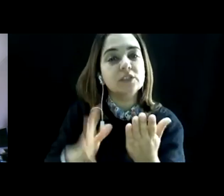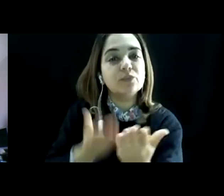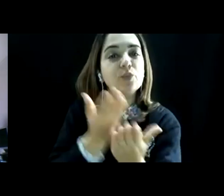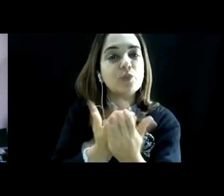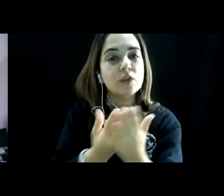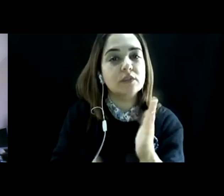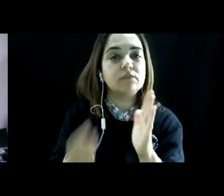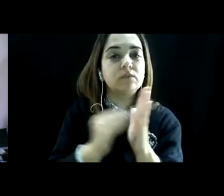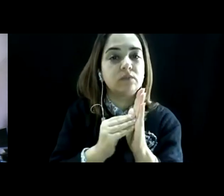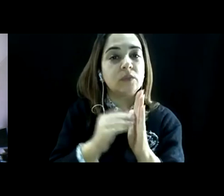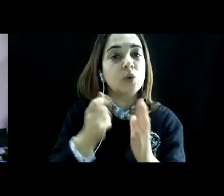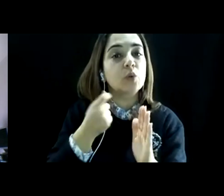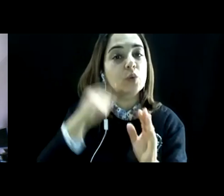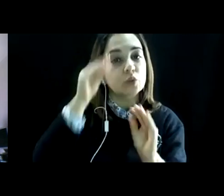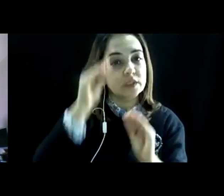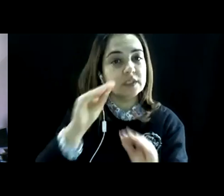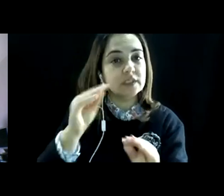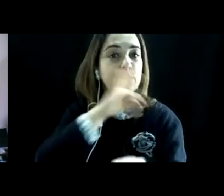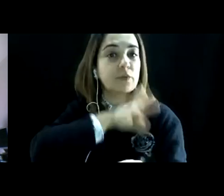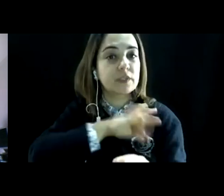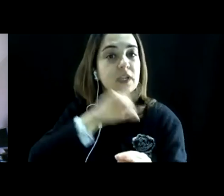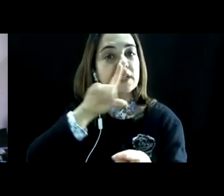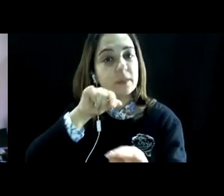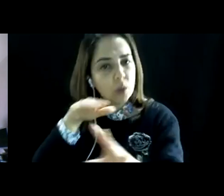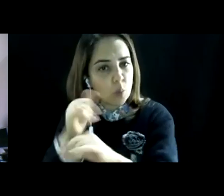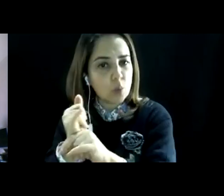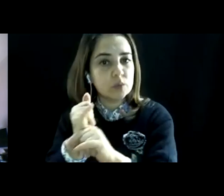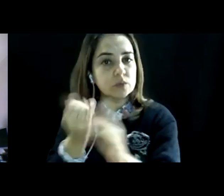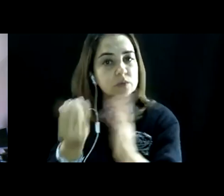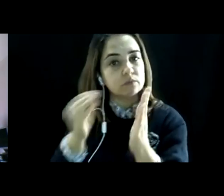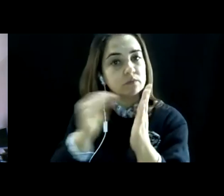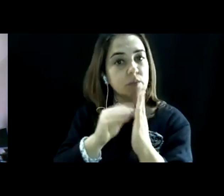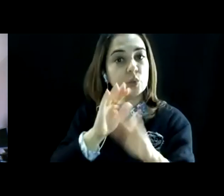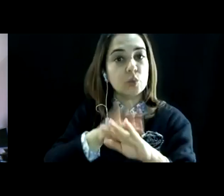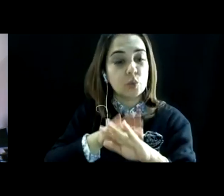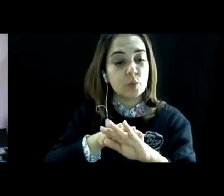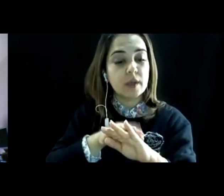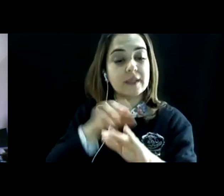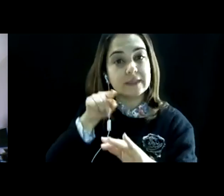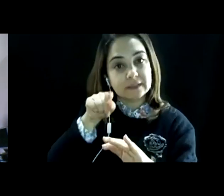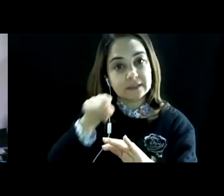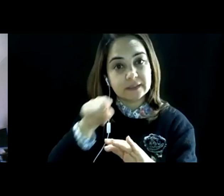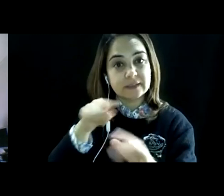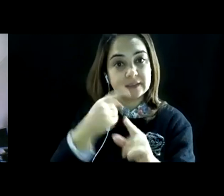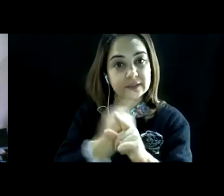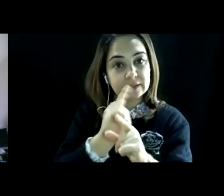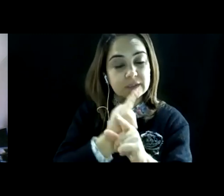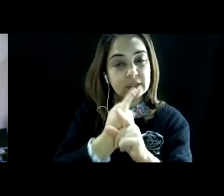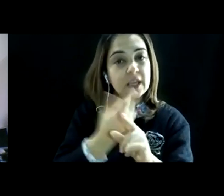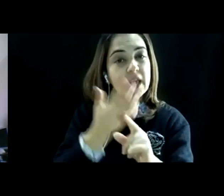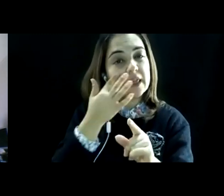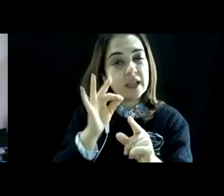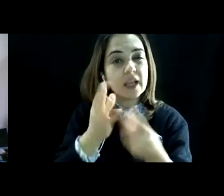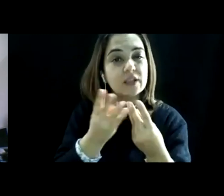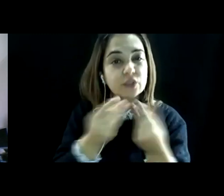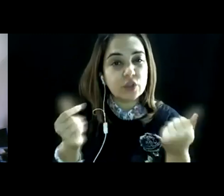sobre o ensino profissional, mas também sobre o ensino profissional, para que essas fragilidades sejam de alguma forma ultrapassadas e não